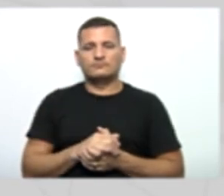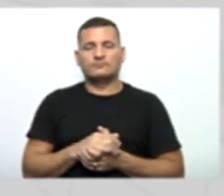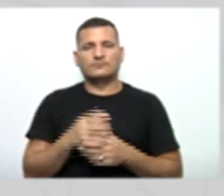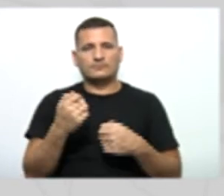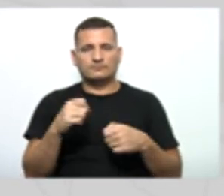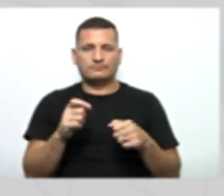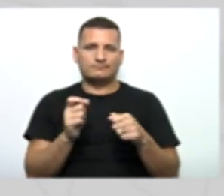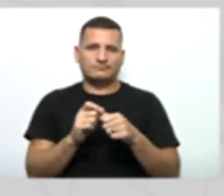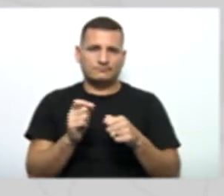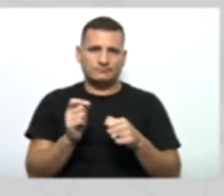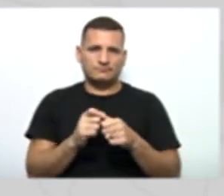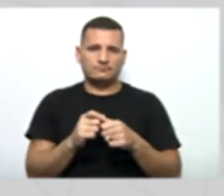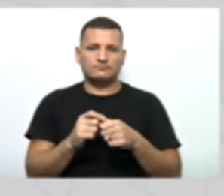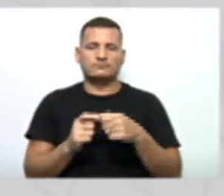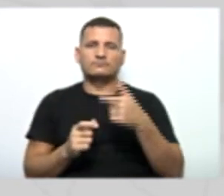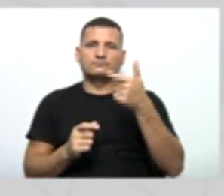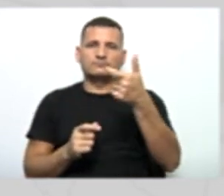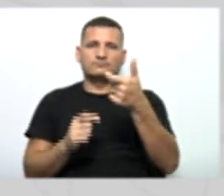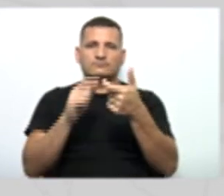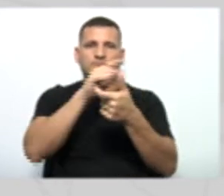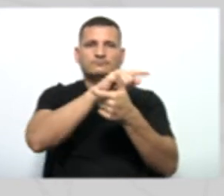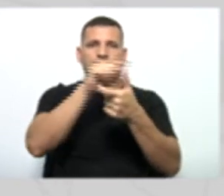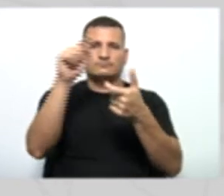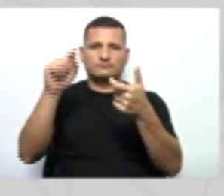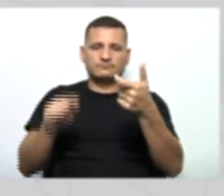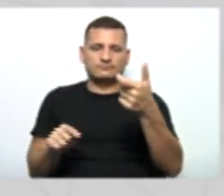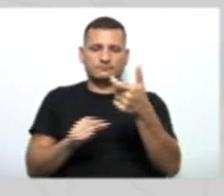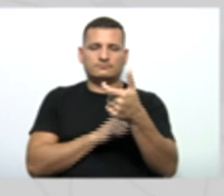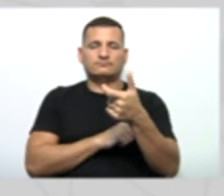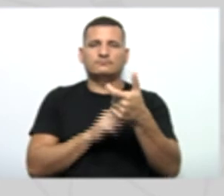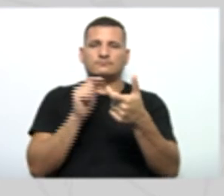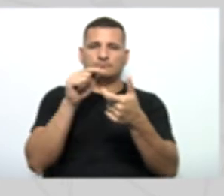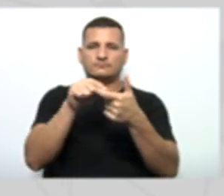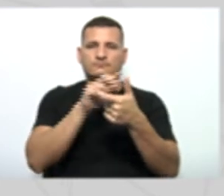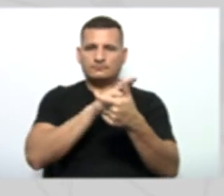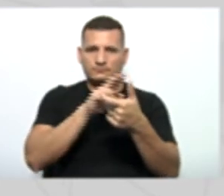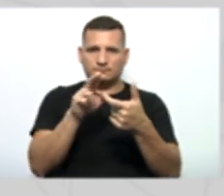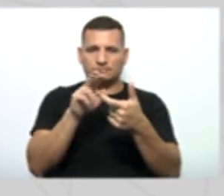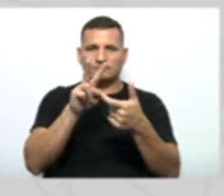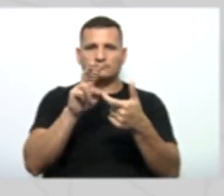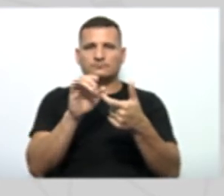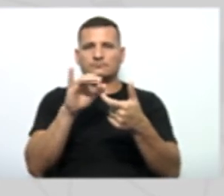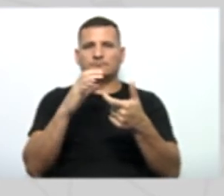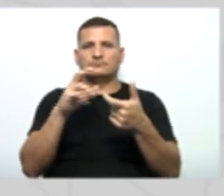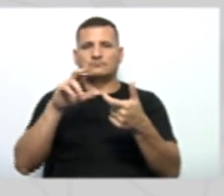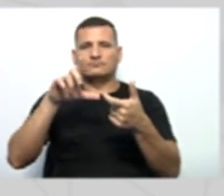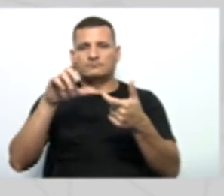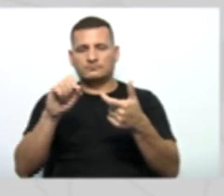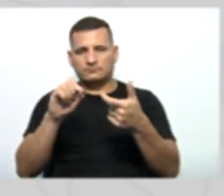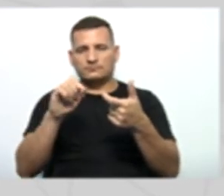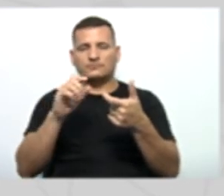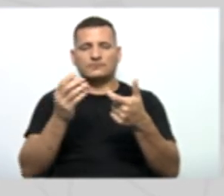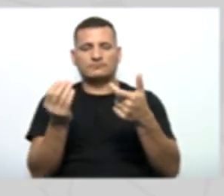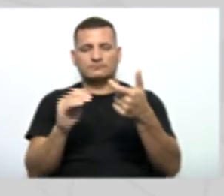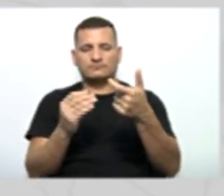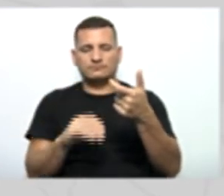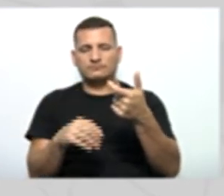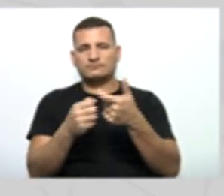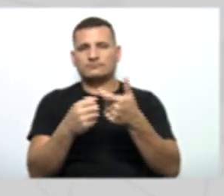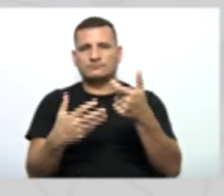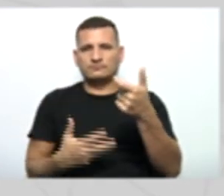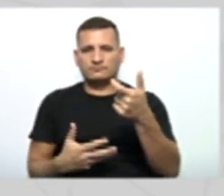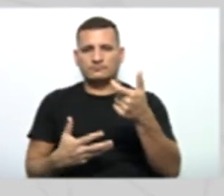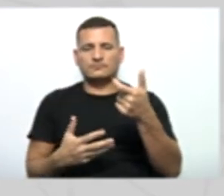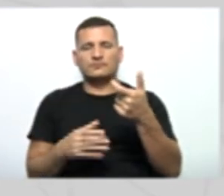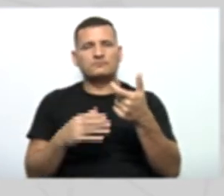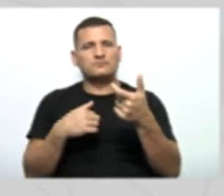criar um retângulo, colocar o nome da classe, certo? E os atributos. Ah, eu pedi